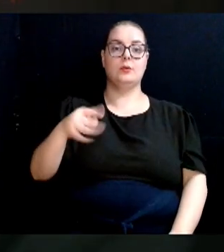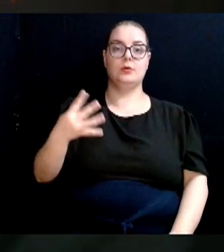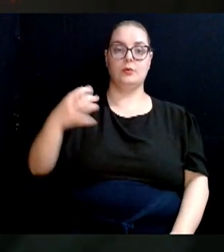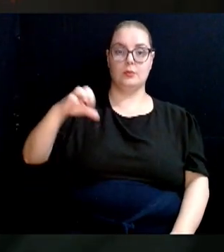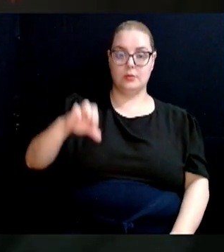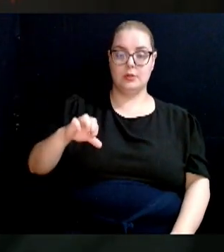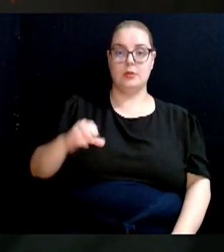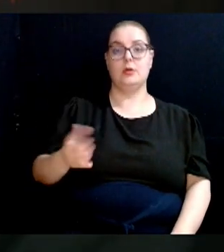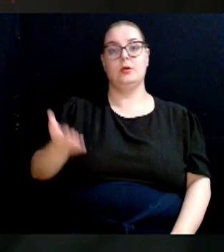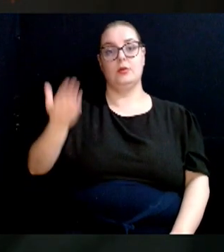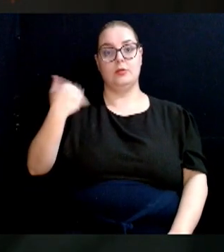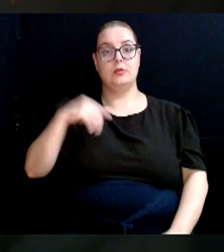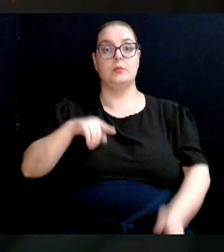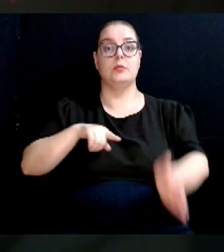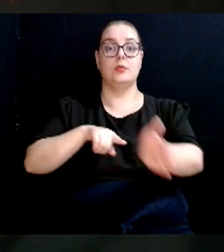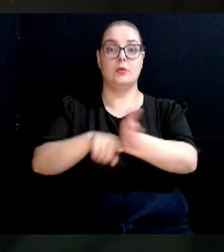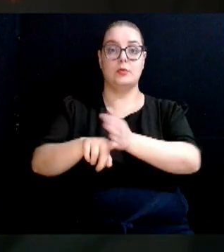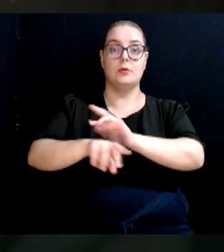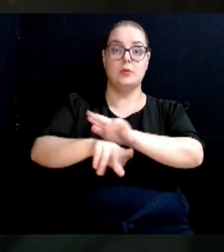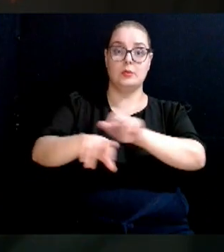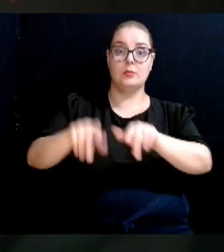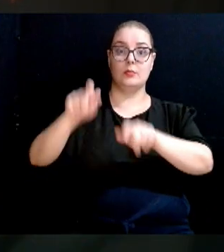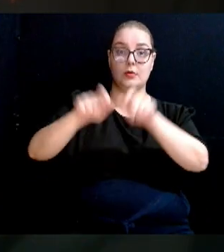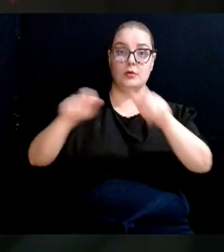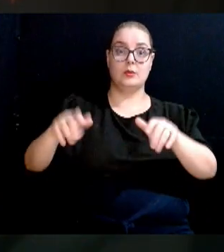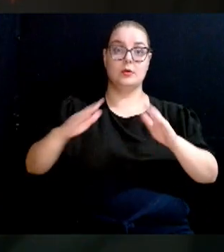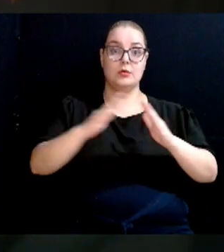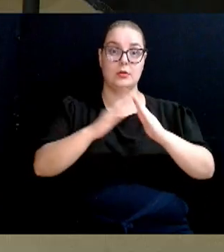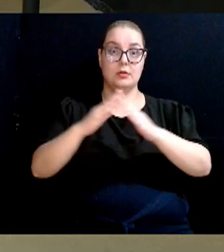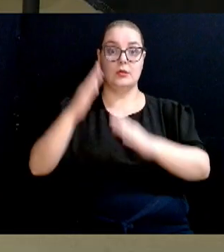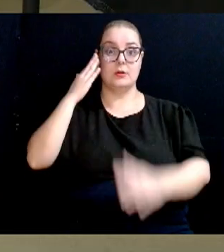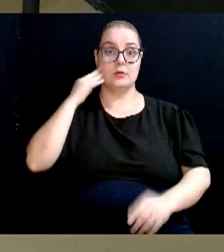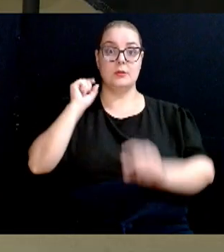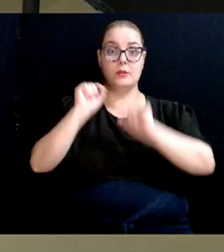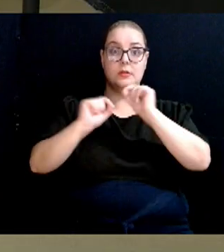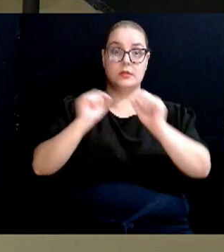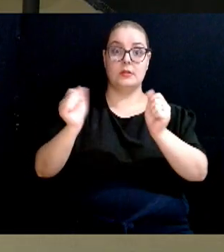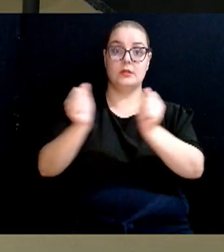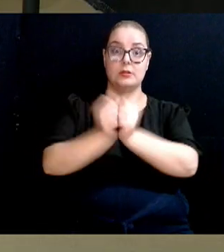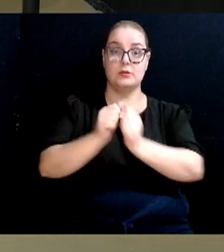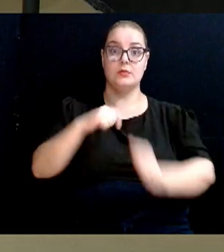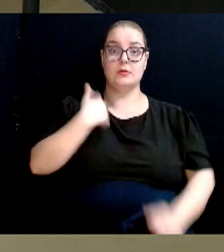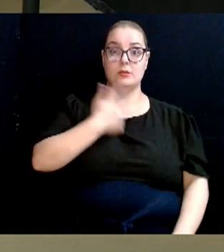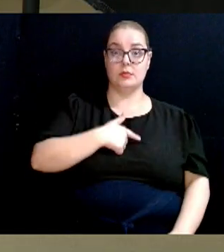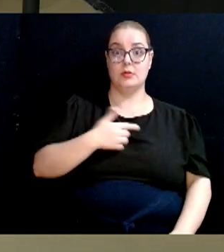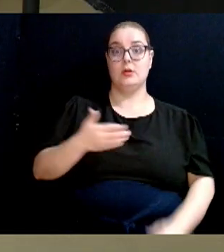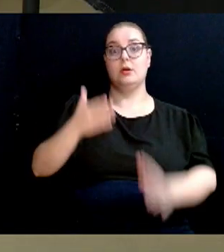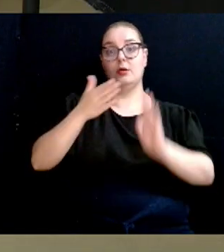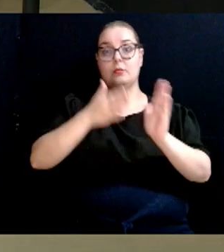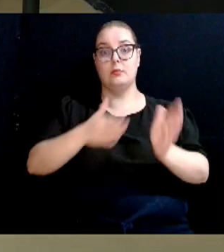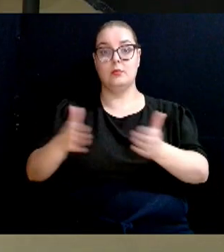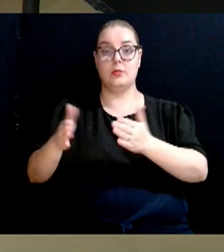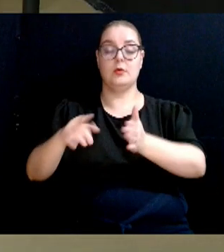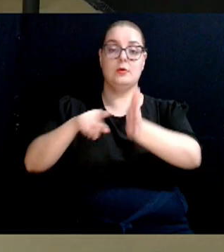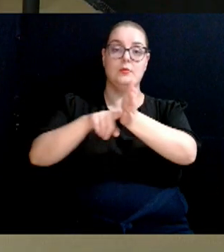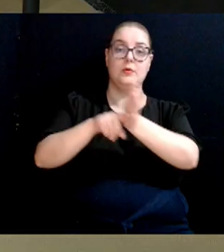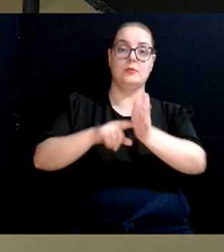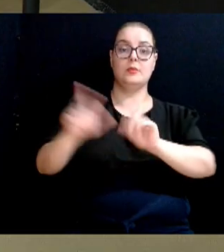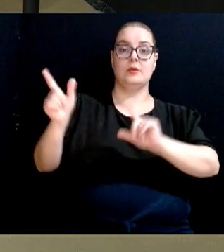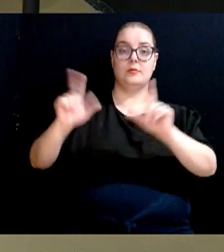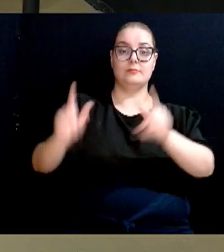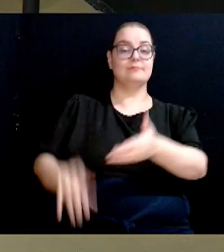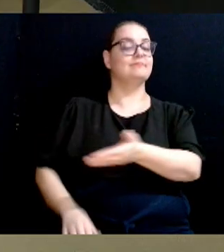as perguntas, né, do pessoal de casa, vamos saber quem é que está conosco. A produção vai colocar algumas perguntas na tela e as nossas